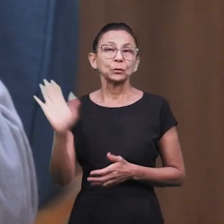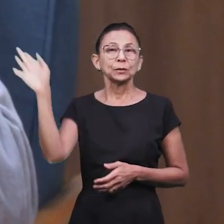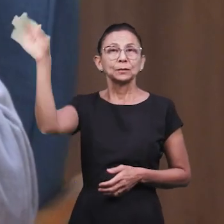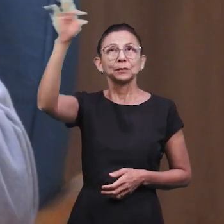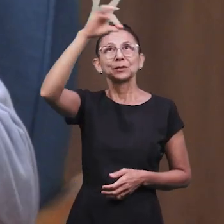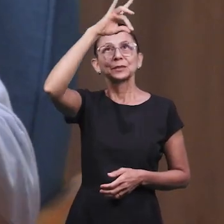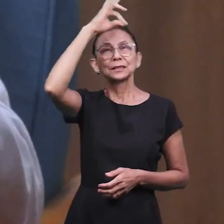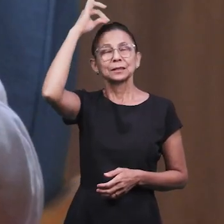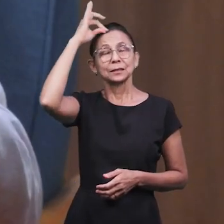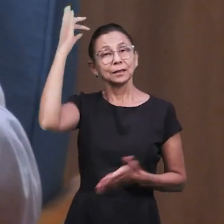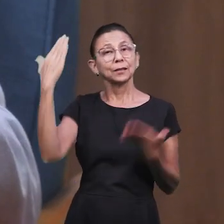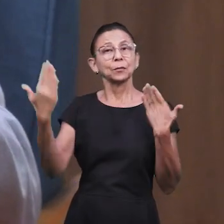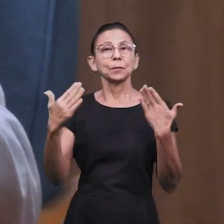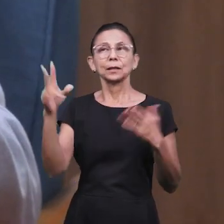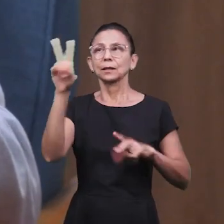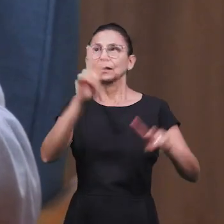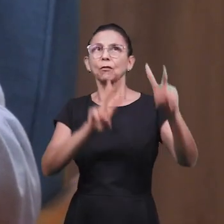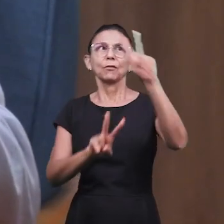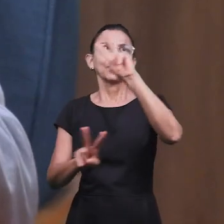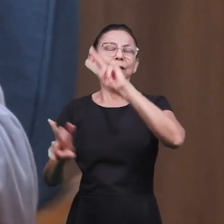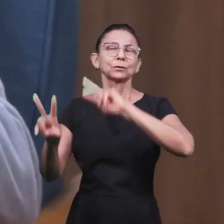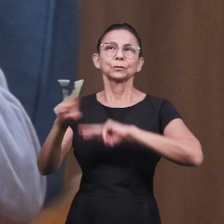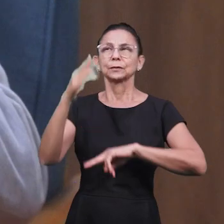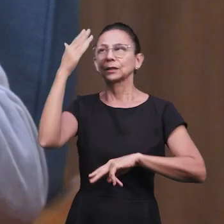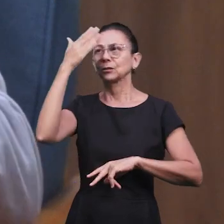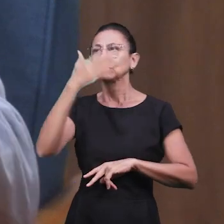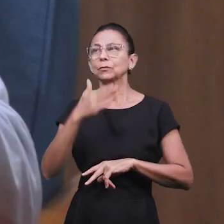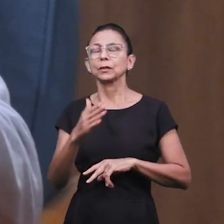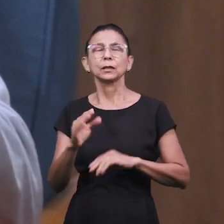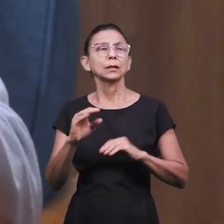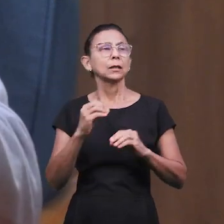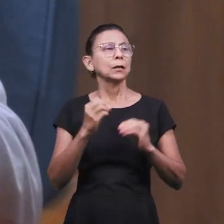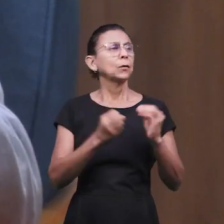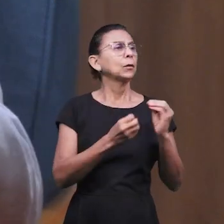vem, para onde vai, não é? Mas